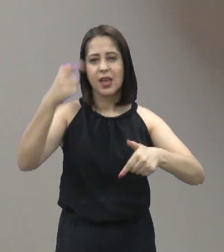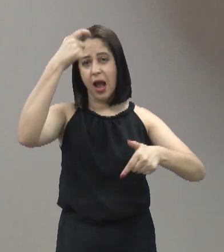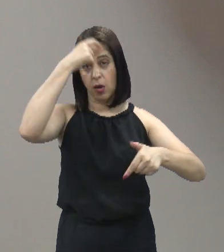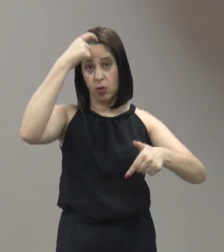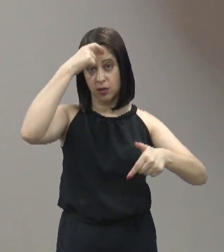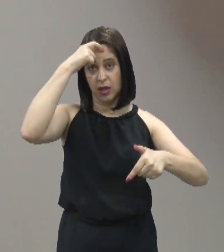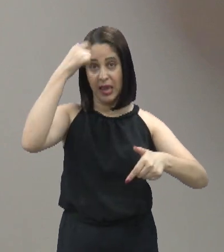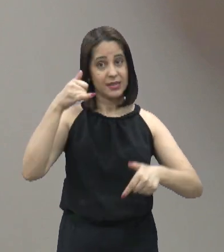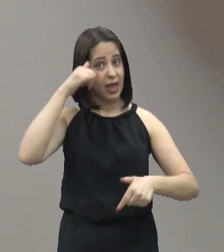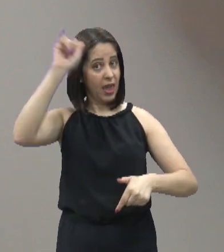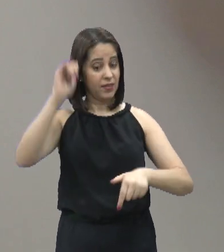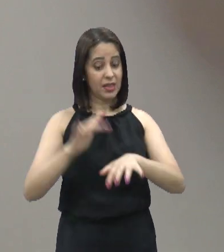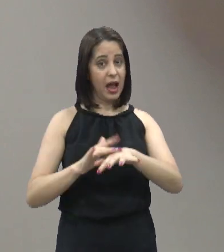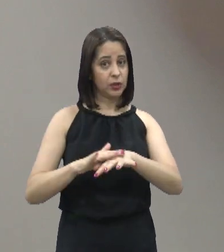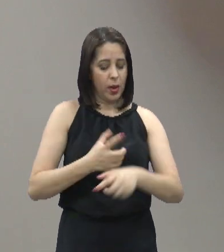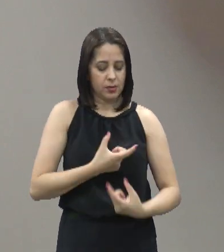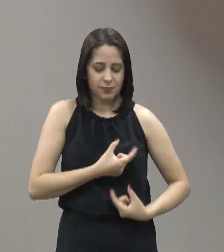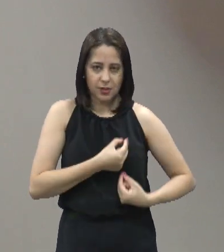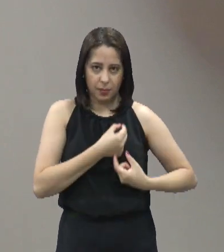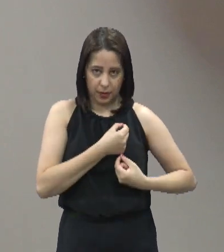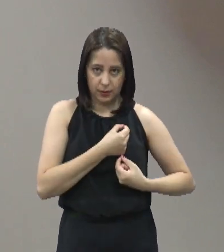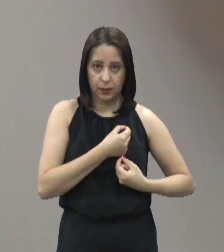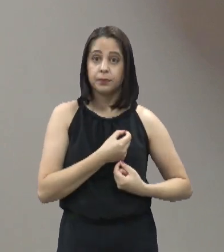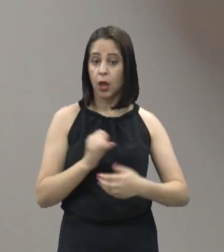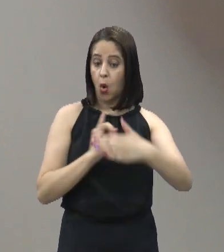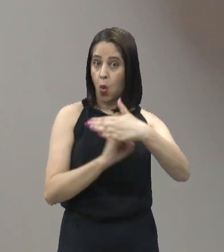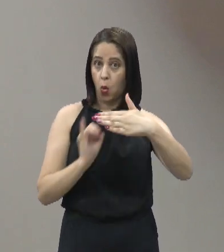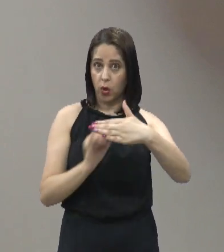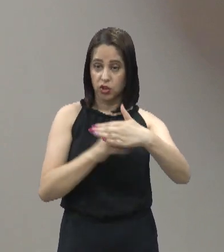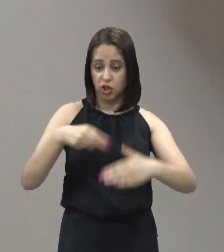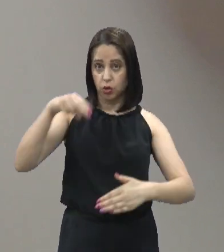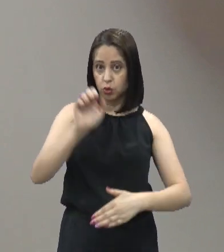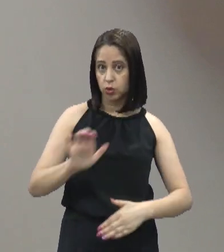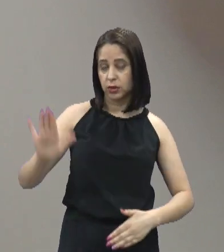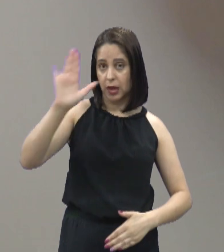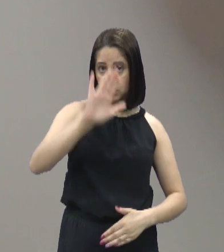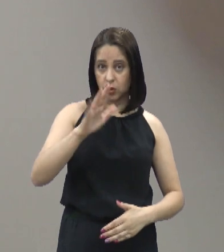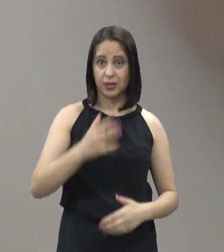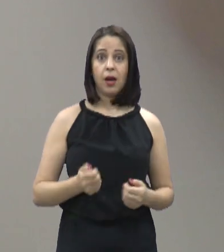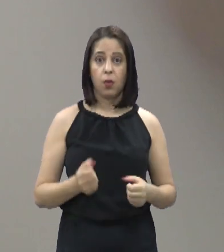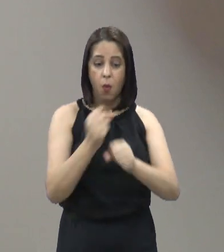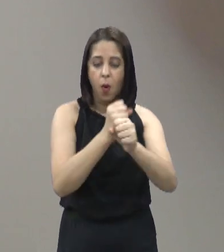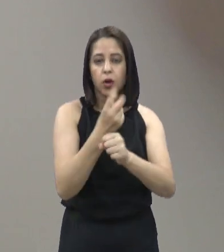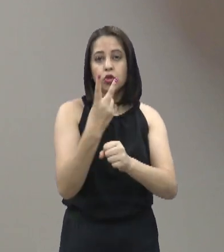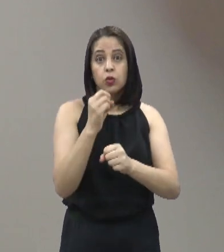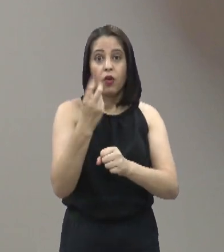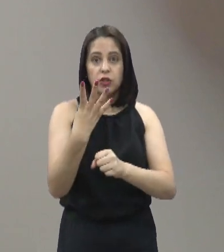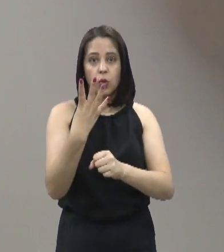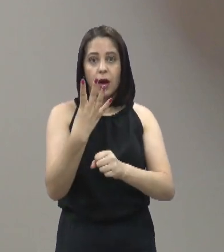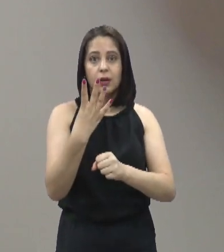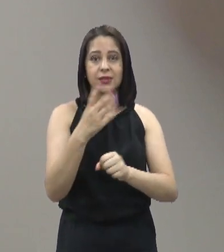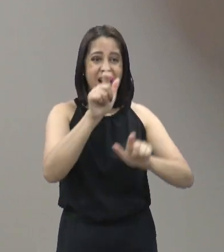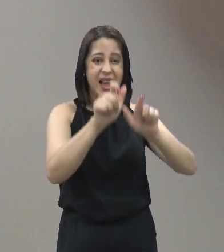e prevenção do câncer de mama. Segundo o Instituto Nacional do Câncer, neste ano, mais de 74